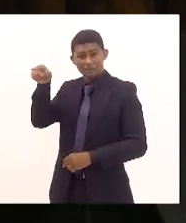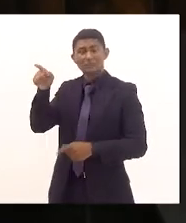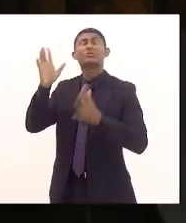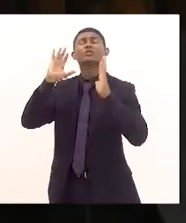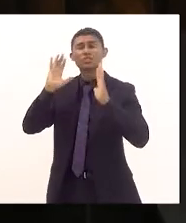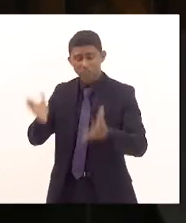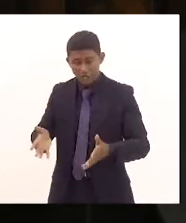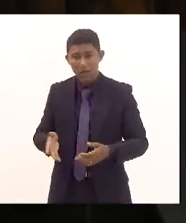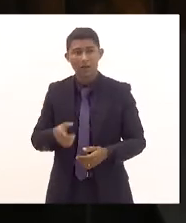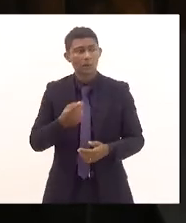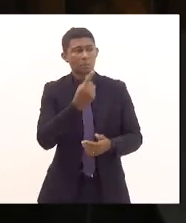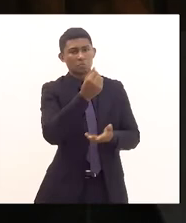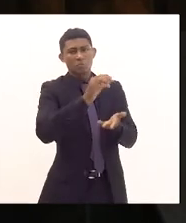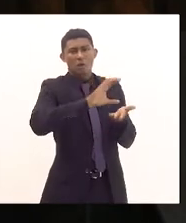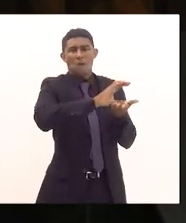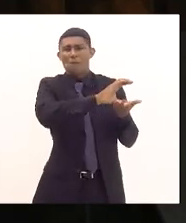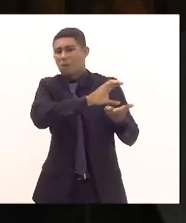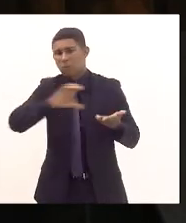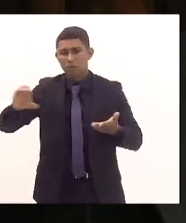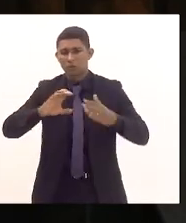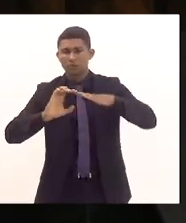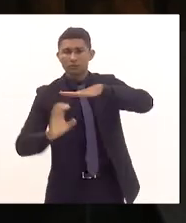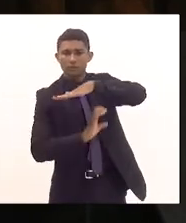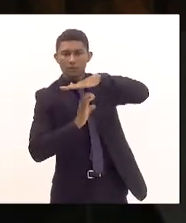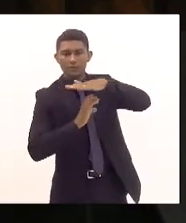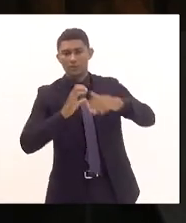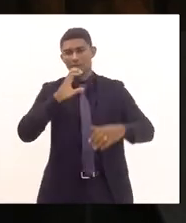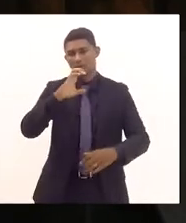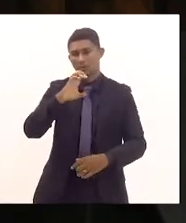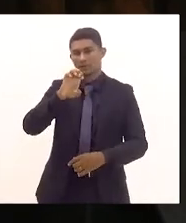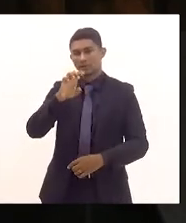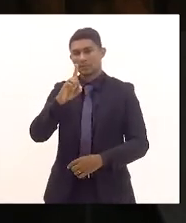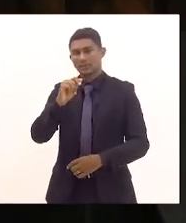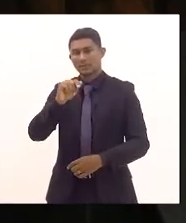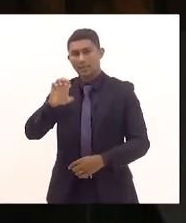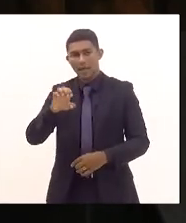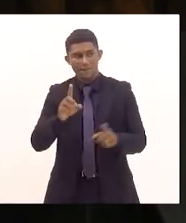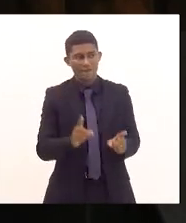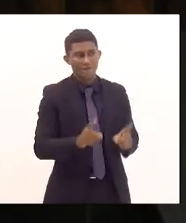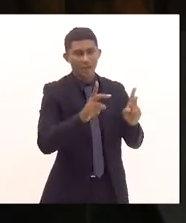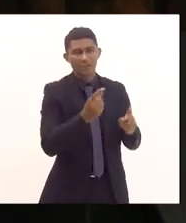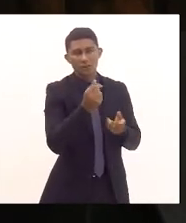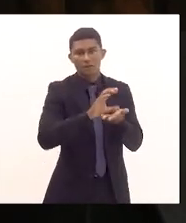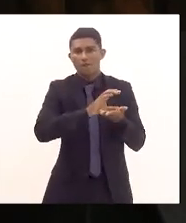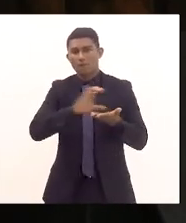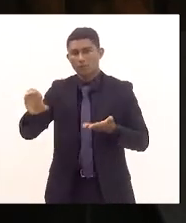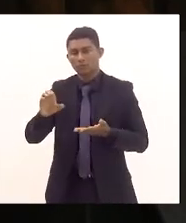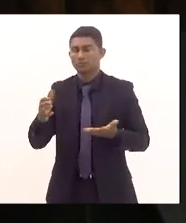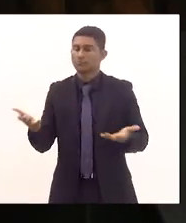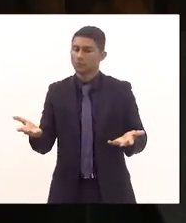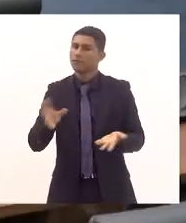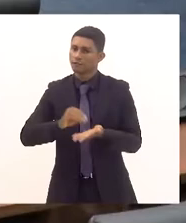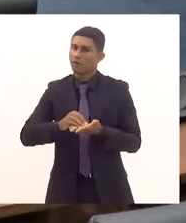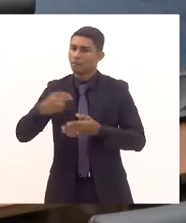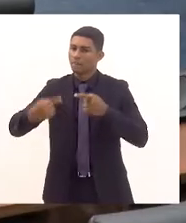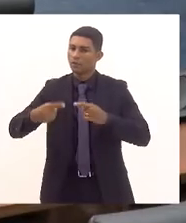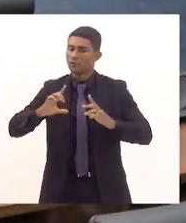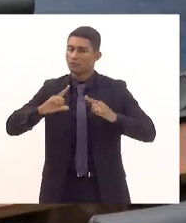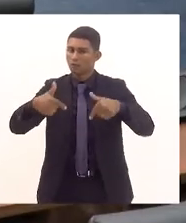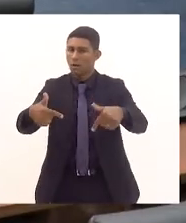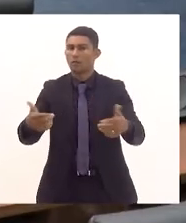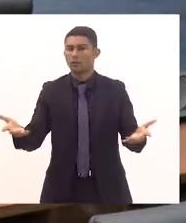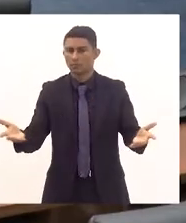bolada do dinheiro da Cedae o que falta é vontade política para fazer acontecer Obrigado presidente